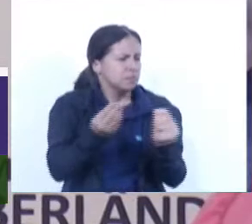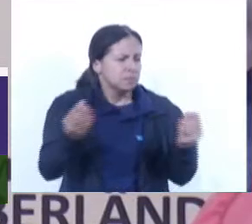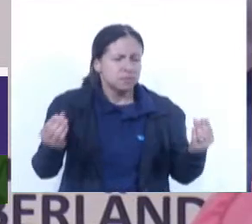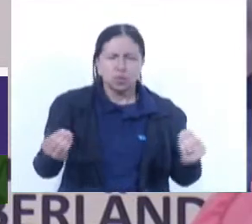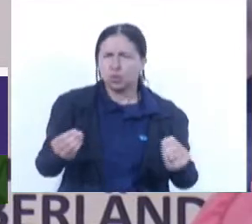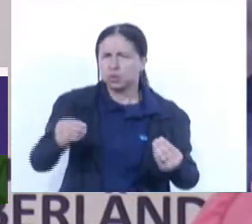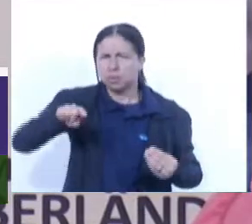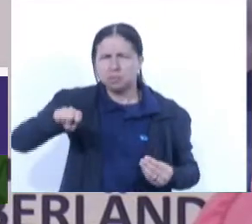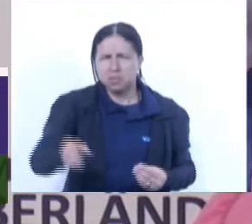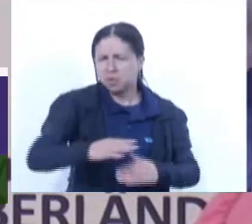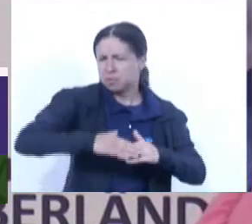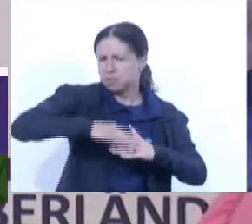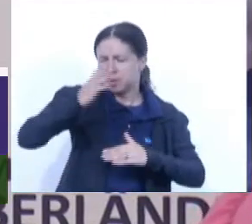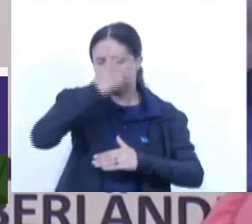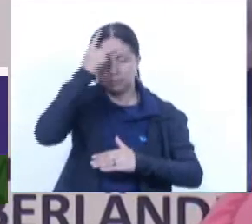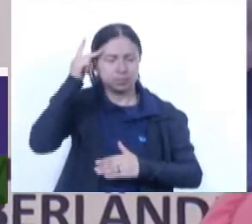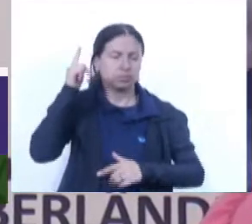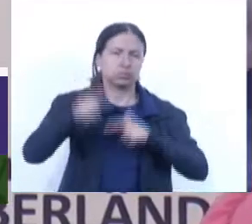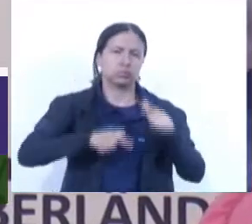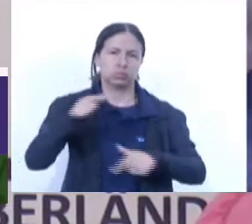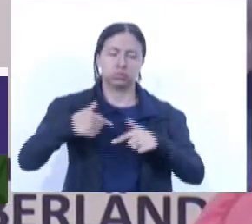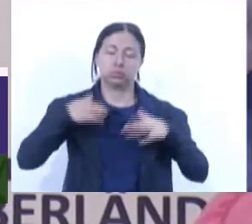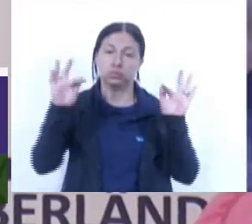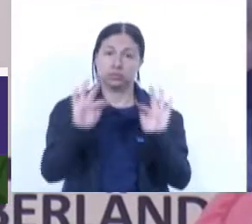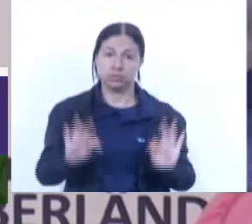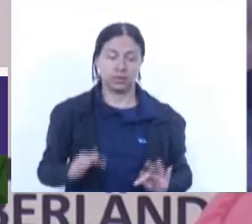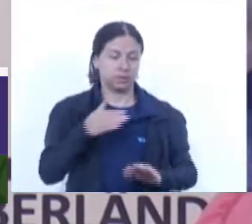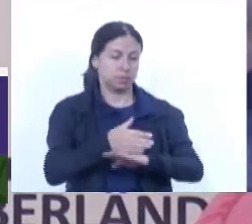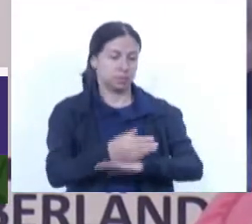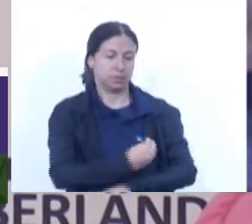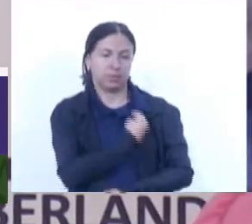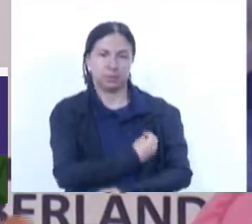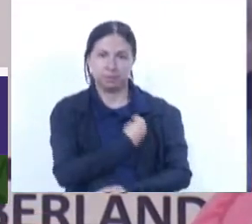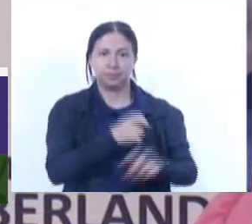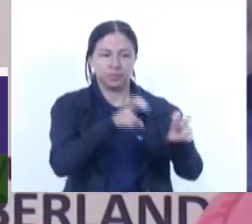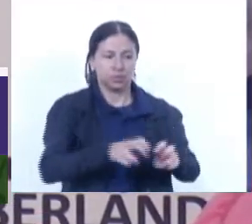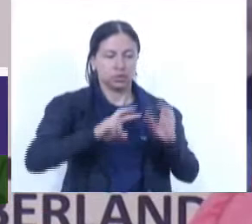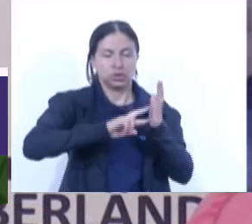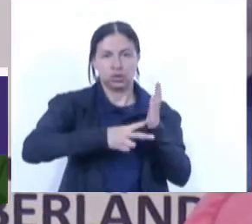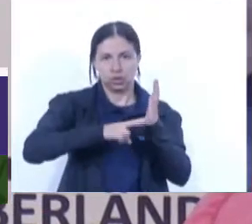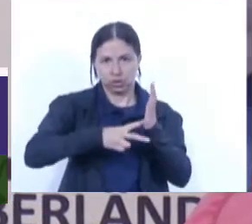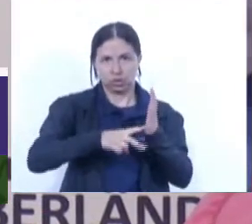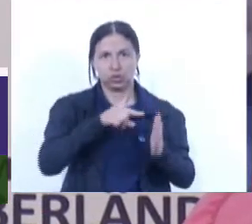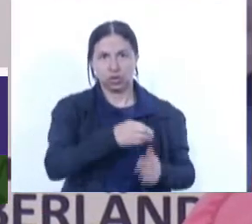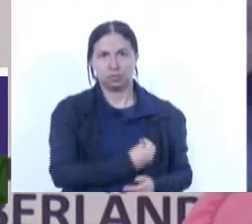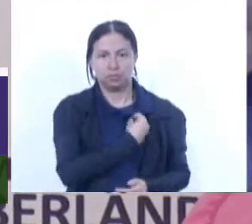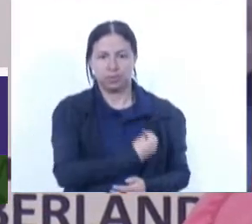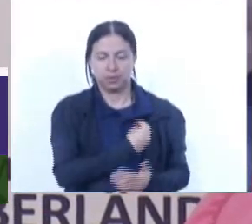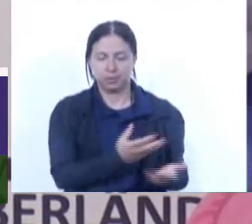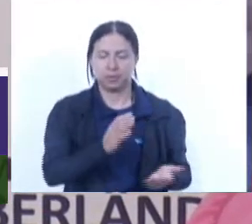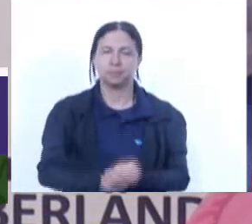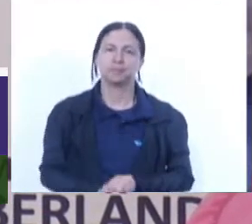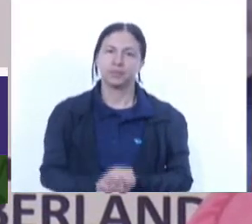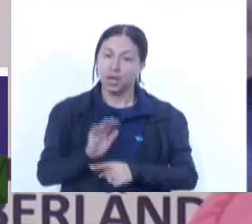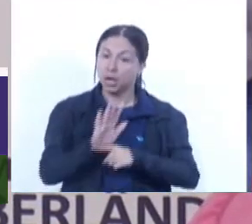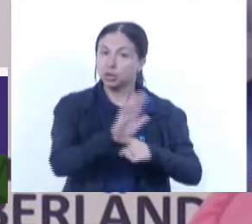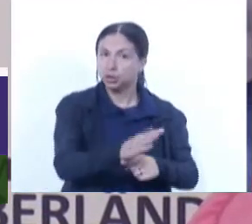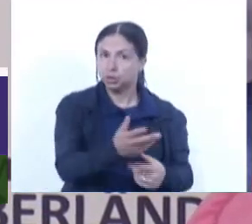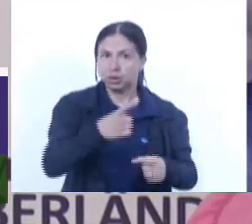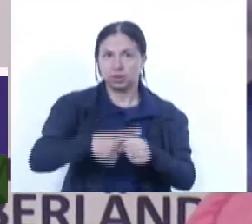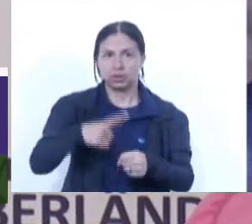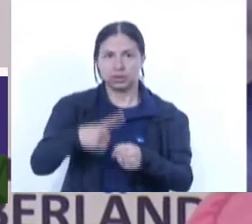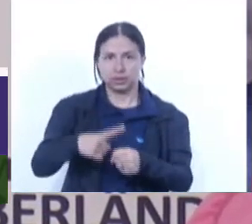fico muito feliz por poder fazer parte por ser associado ao sindicato rural e de dar uma um pouco né contribuir um pouco para minha cidade